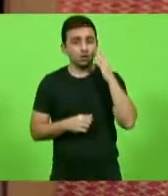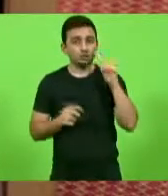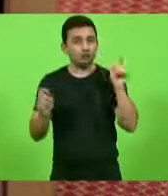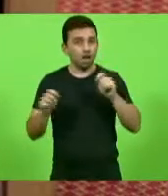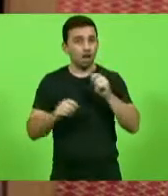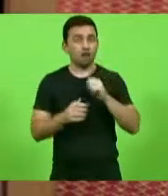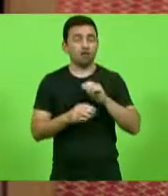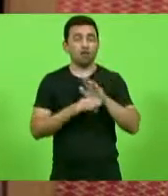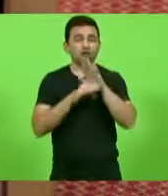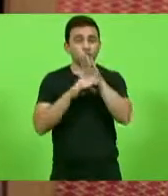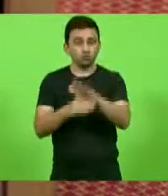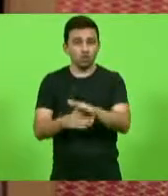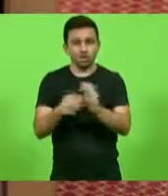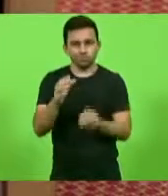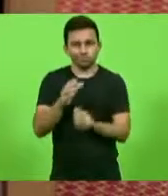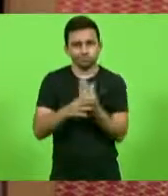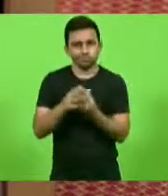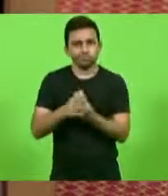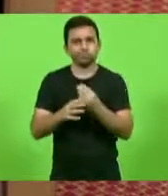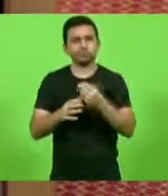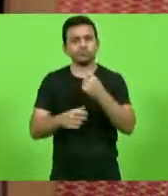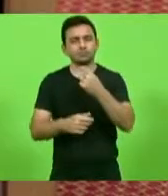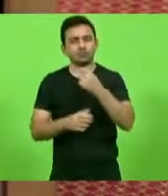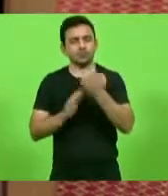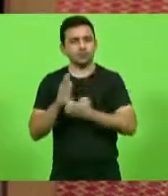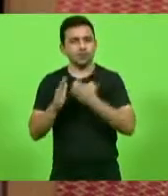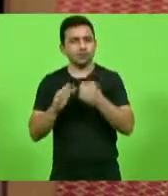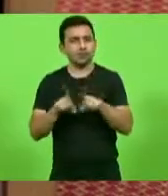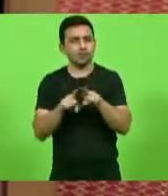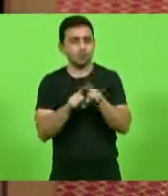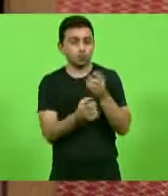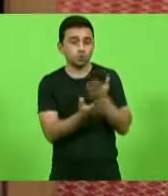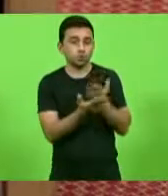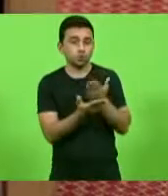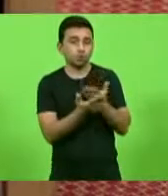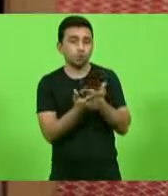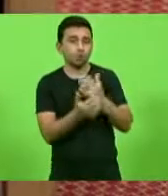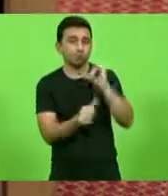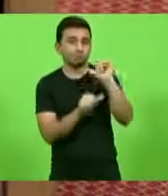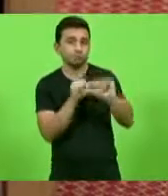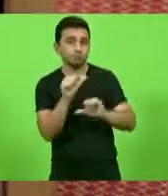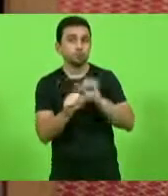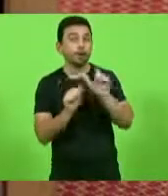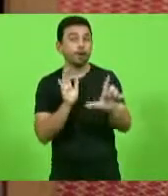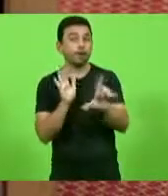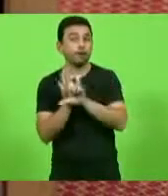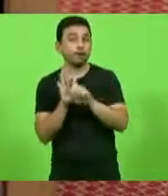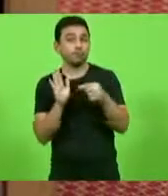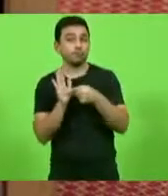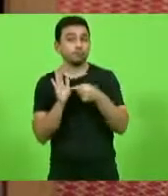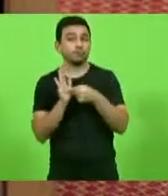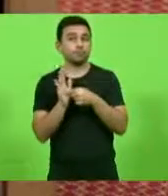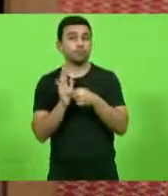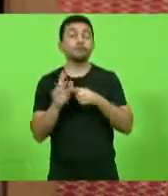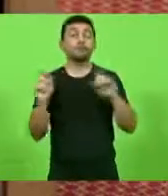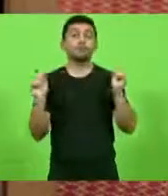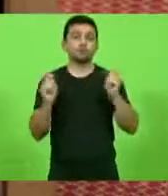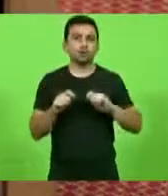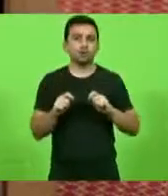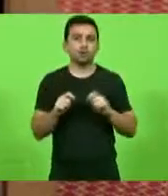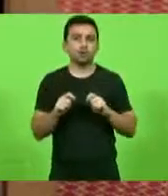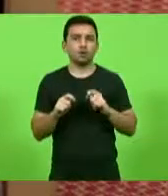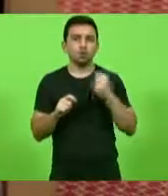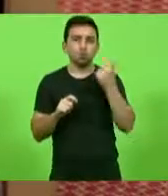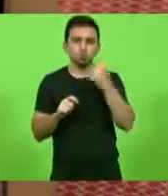classe produtiva e estudar e mudar até na lei o que for possível para